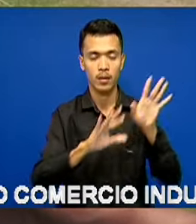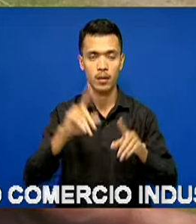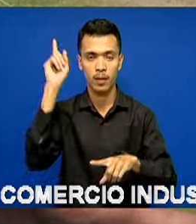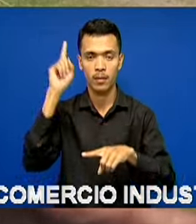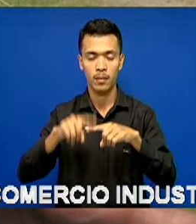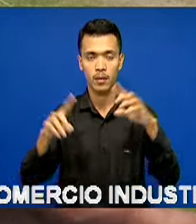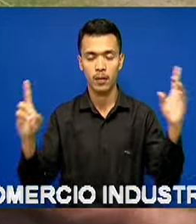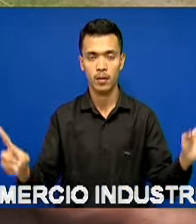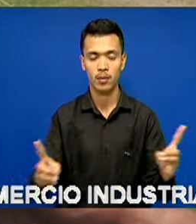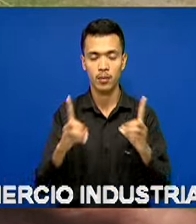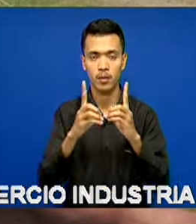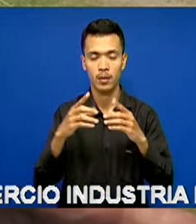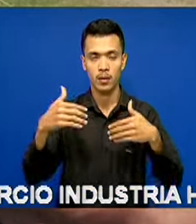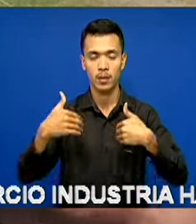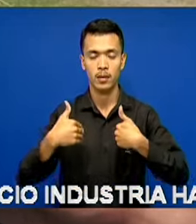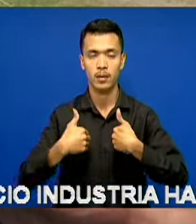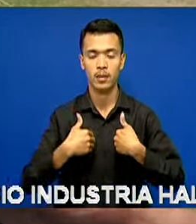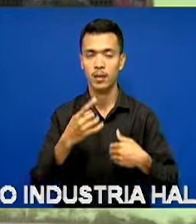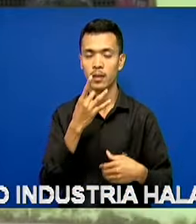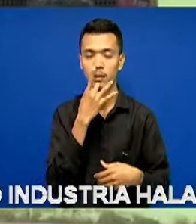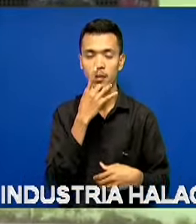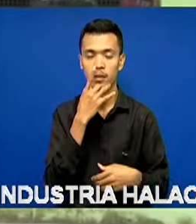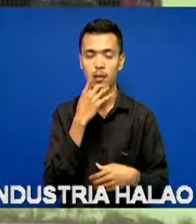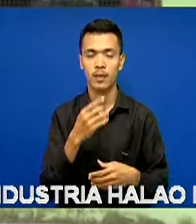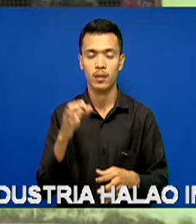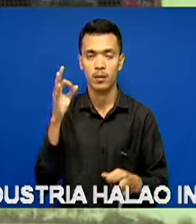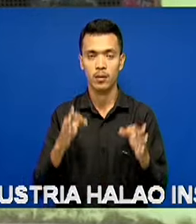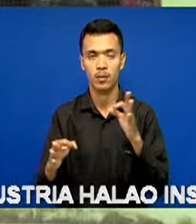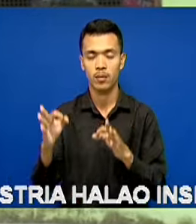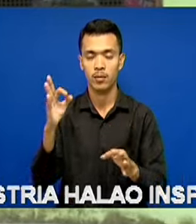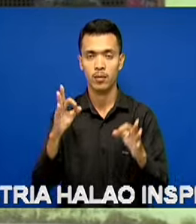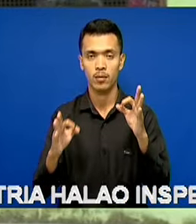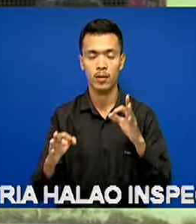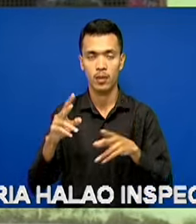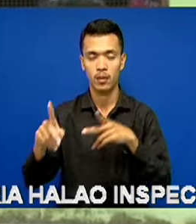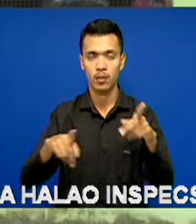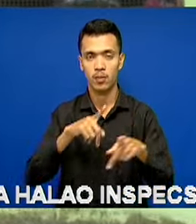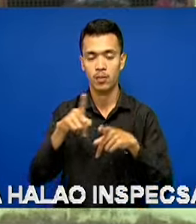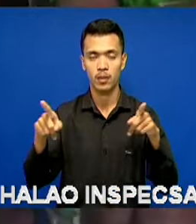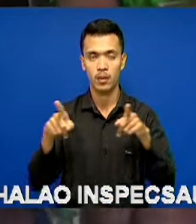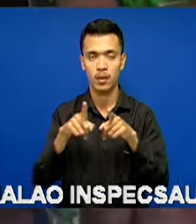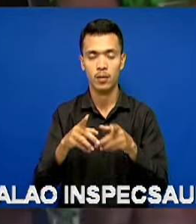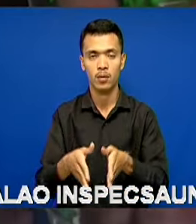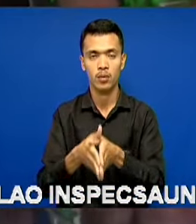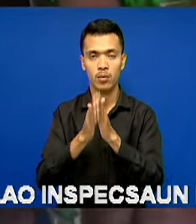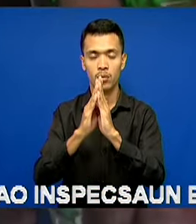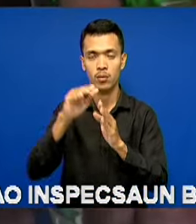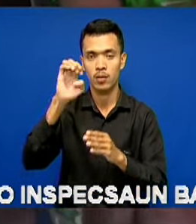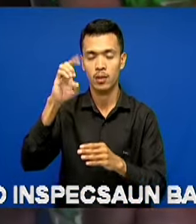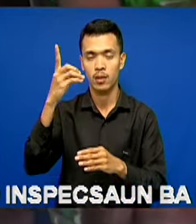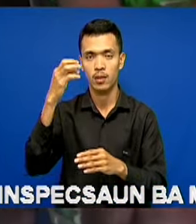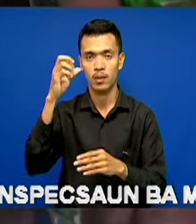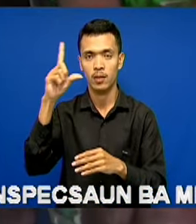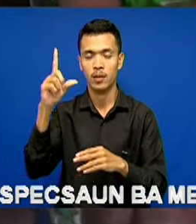ba iha linha na bem maka estalaba. Entretanto, iha bibang na mos comunidade husu EDTL EP, atu aumenta